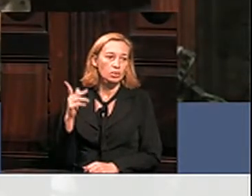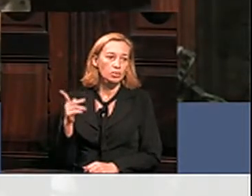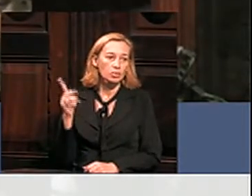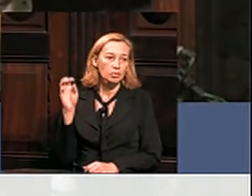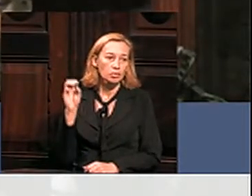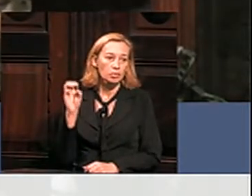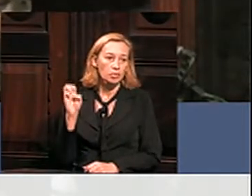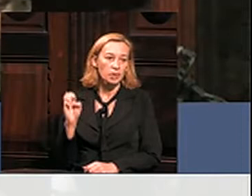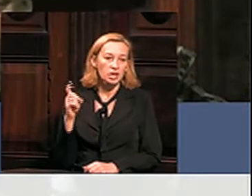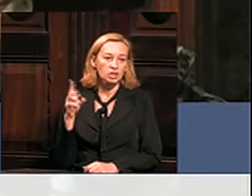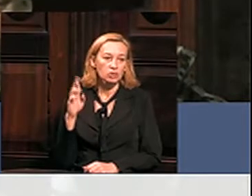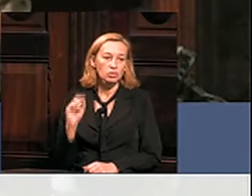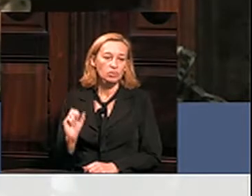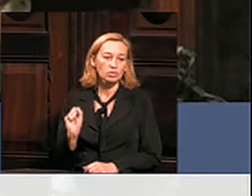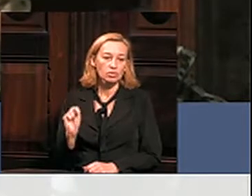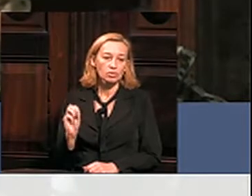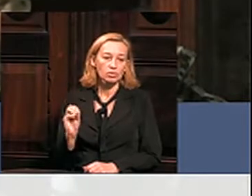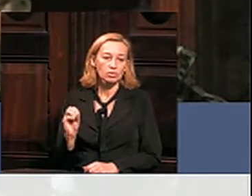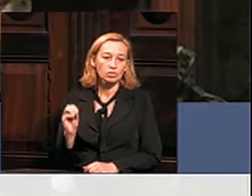Fernandes.